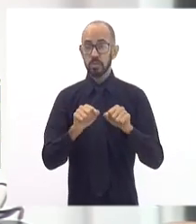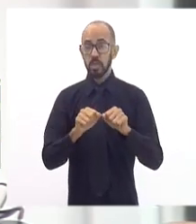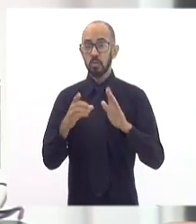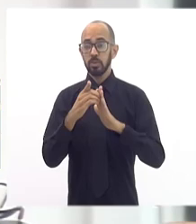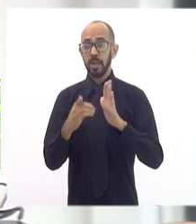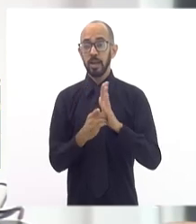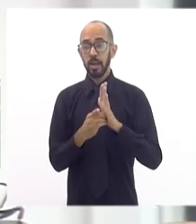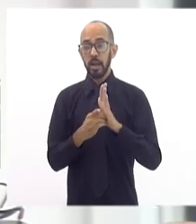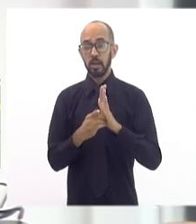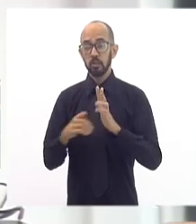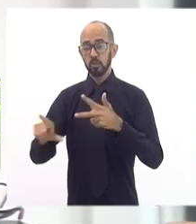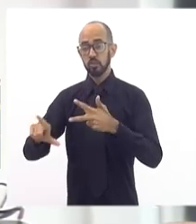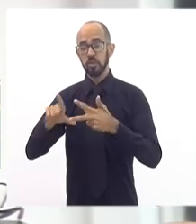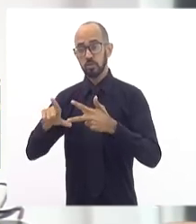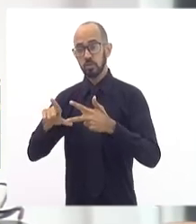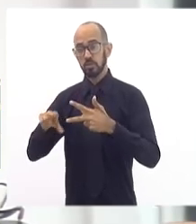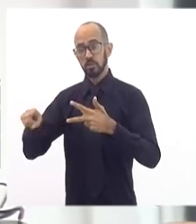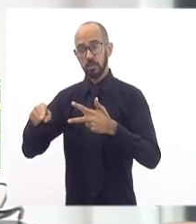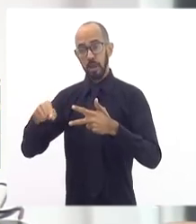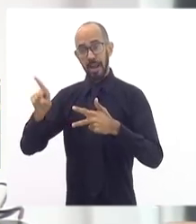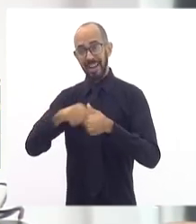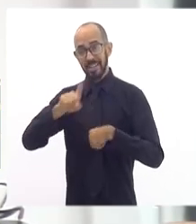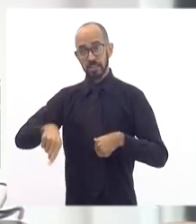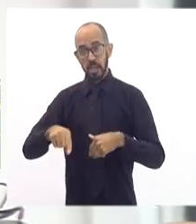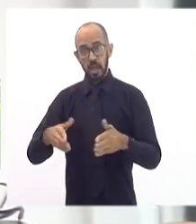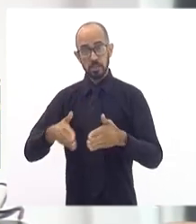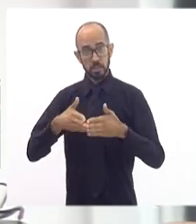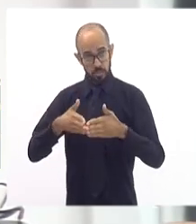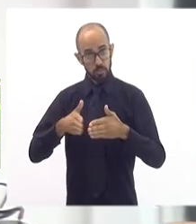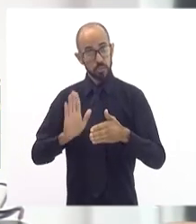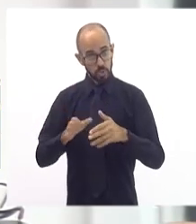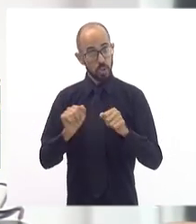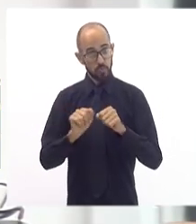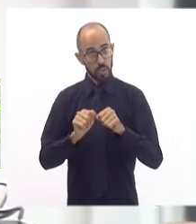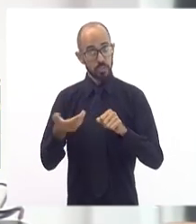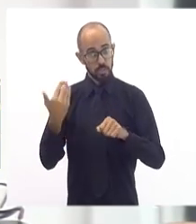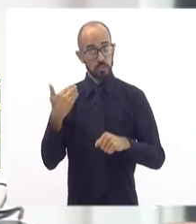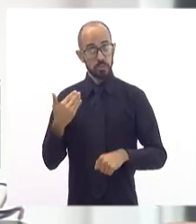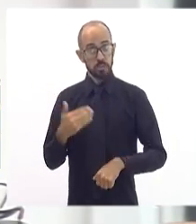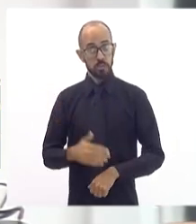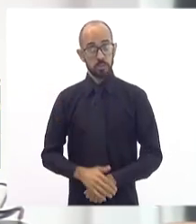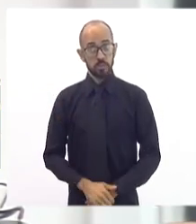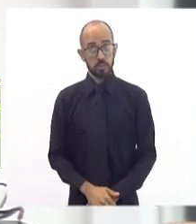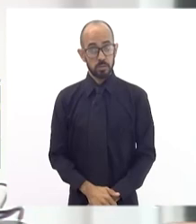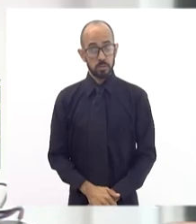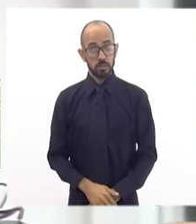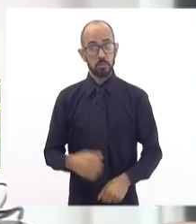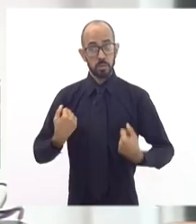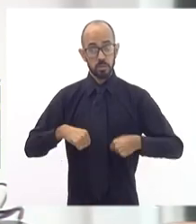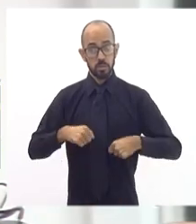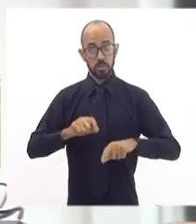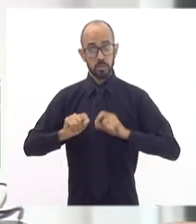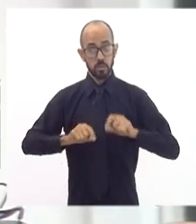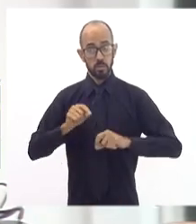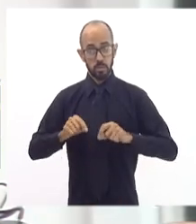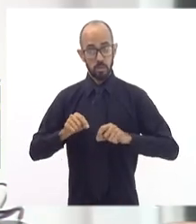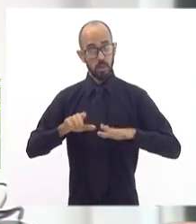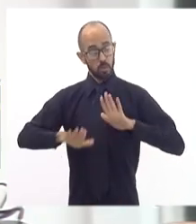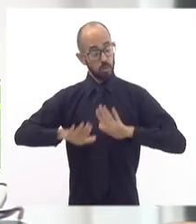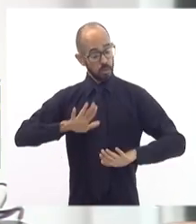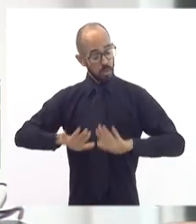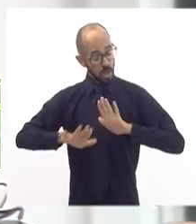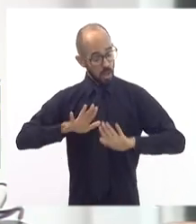para anular essa licença Como já fizemos outras vezes vamos lá fizemos outra é preciso ter cuidado